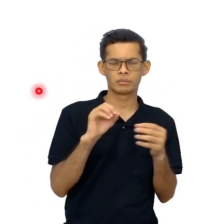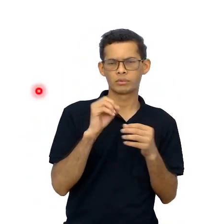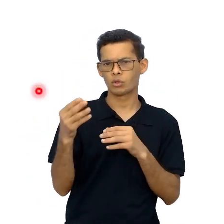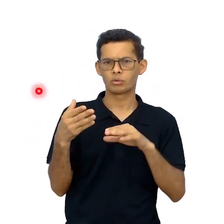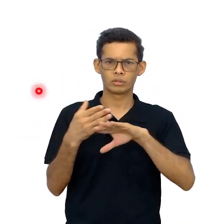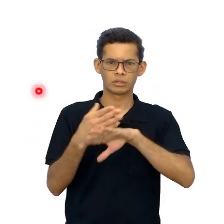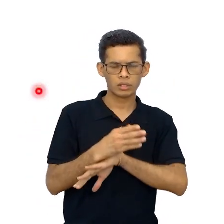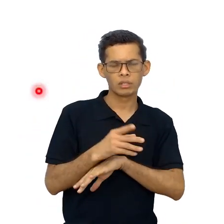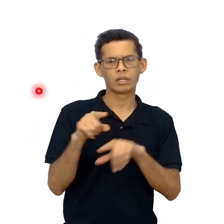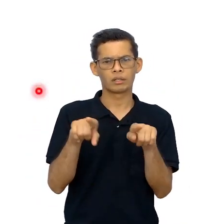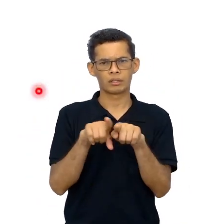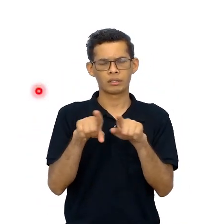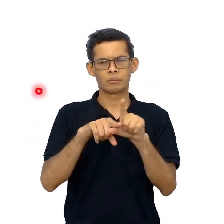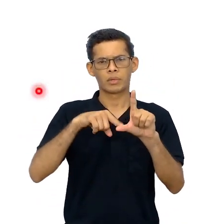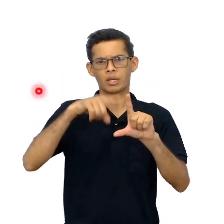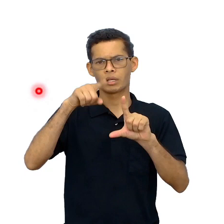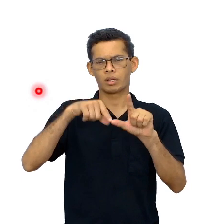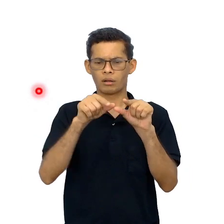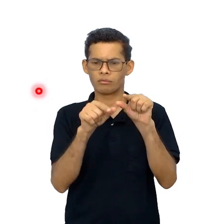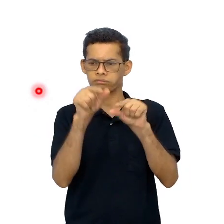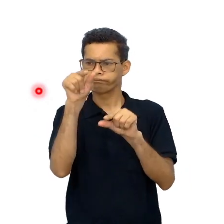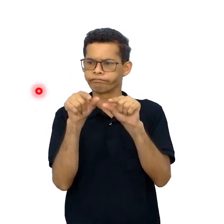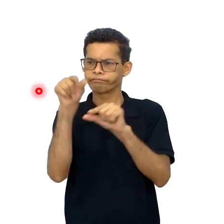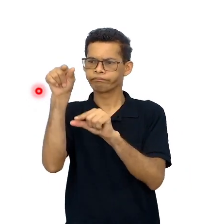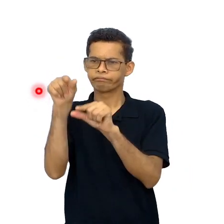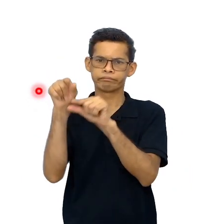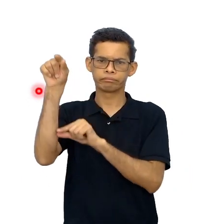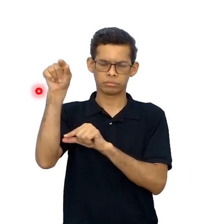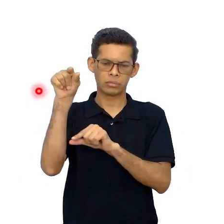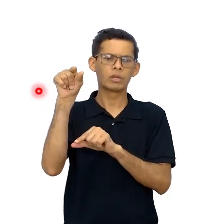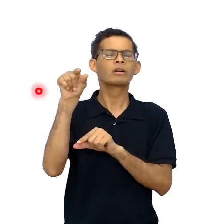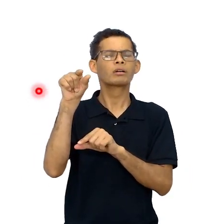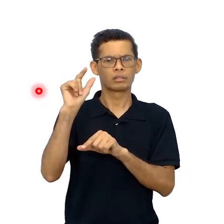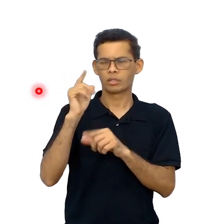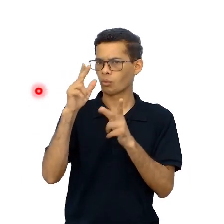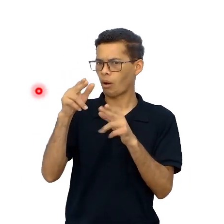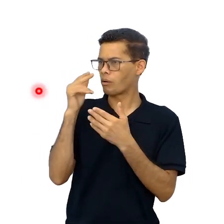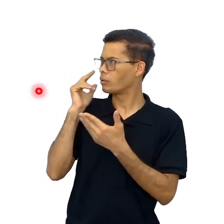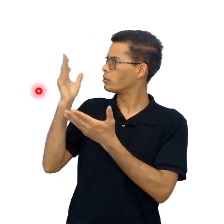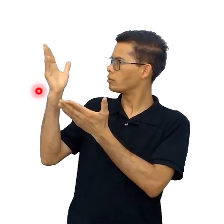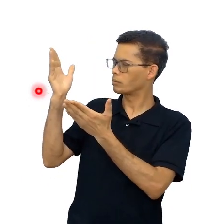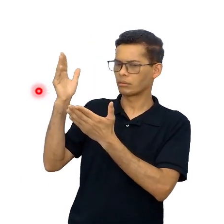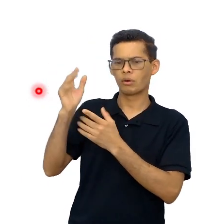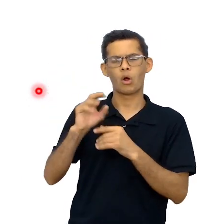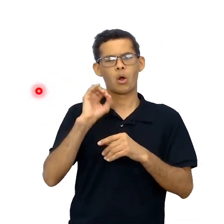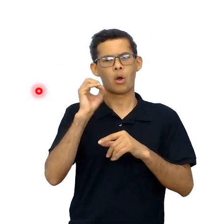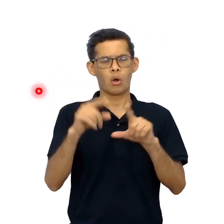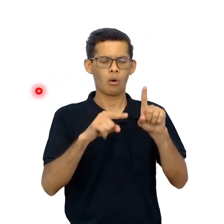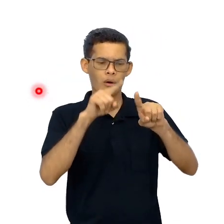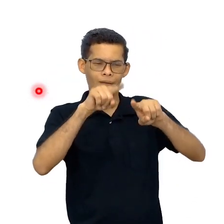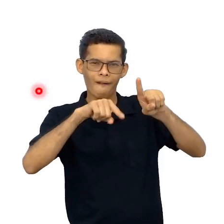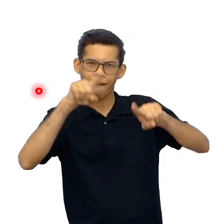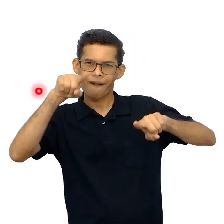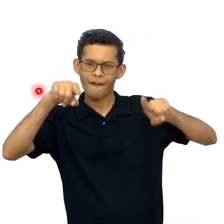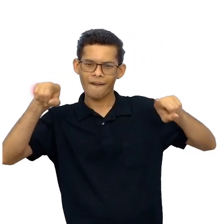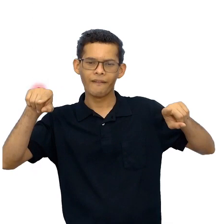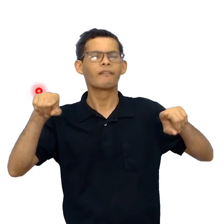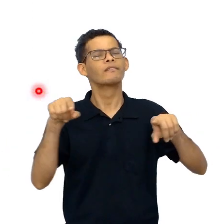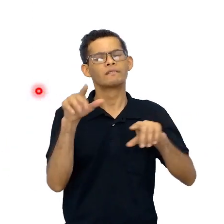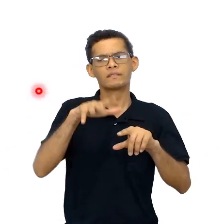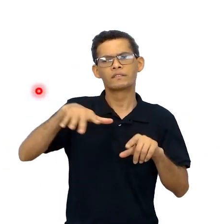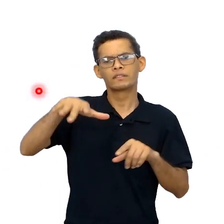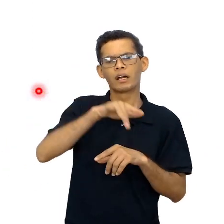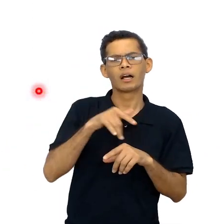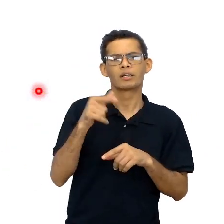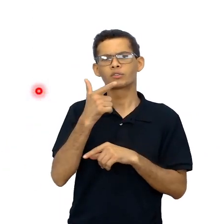e gráficos de coluna agrupadas ou linhas, referentes a outras áreas do conhecimento